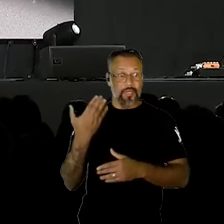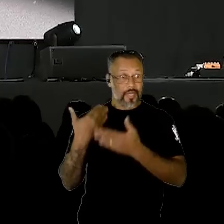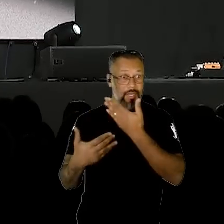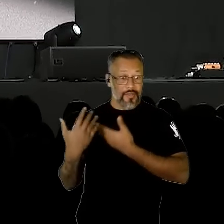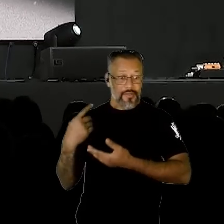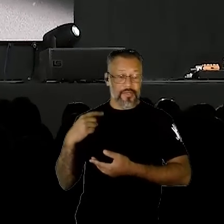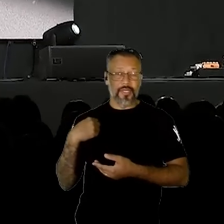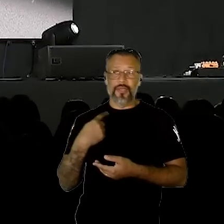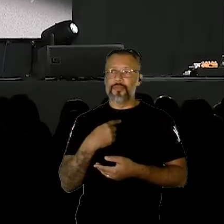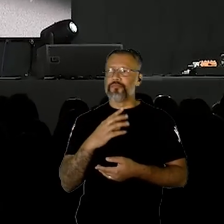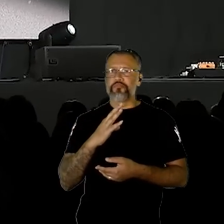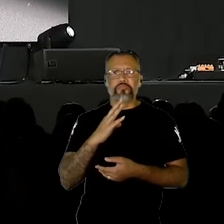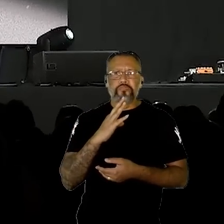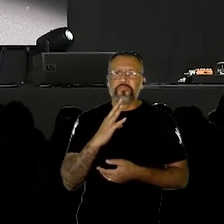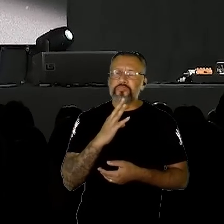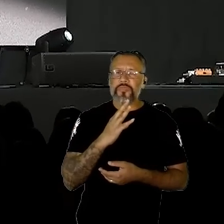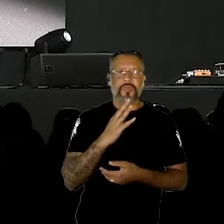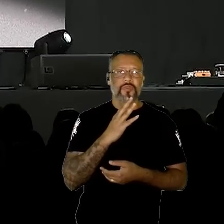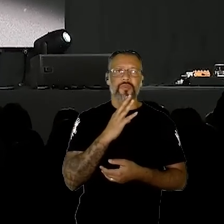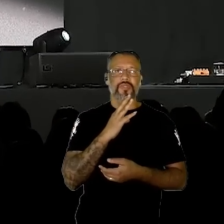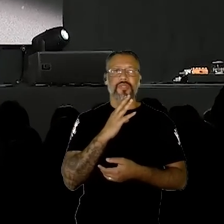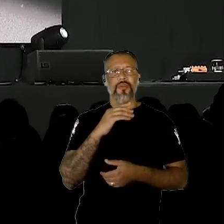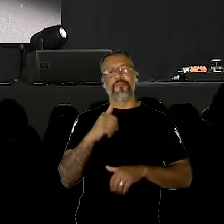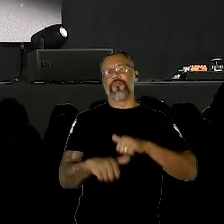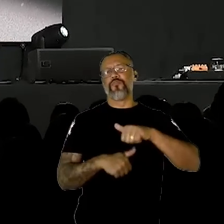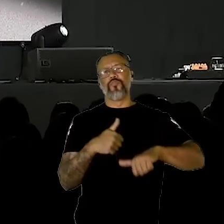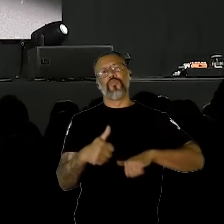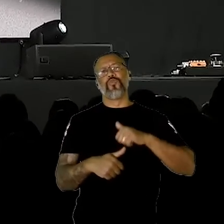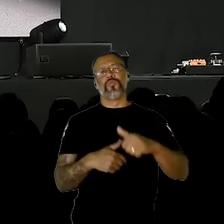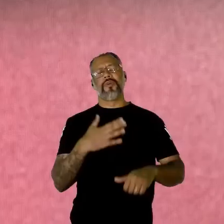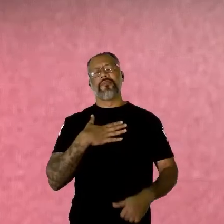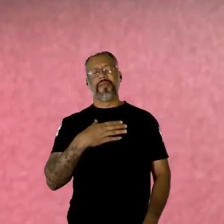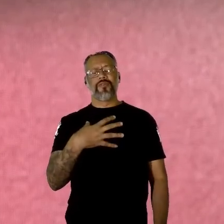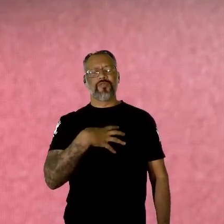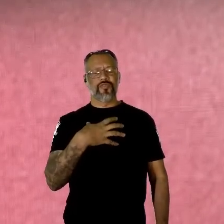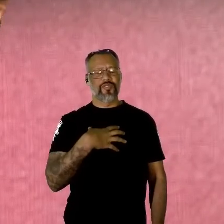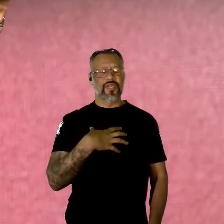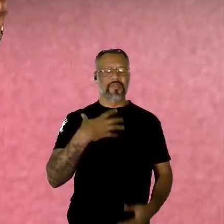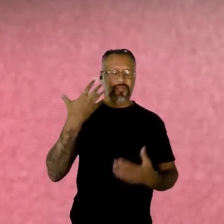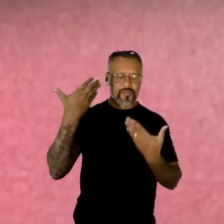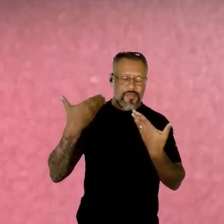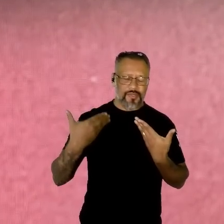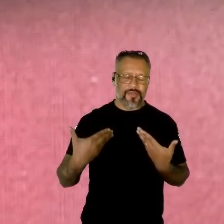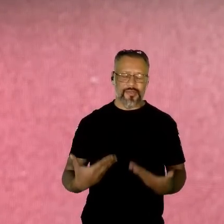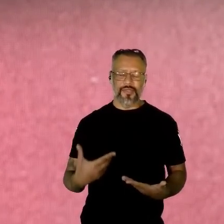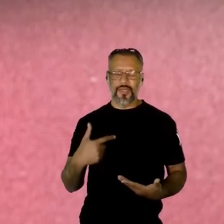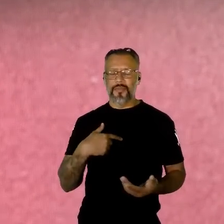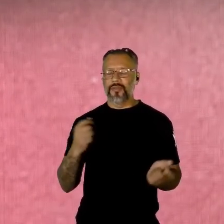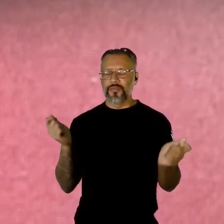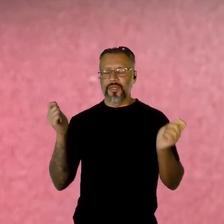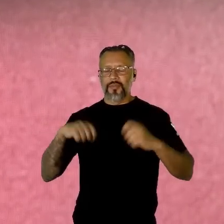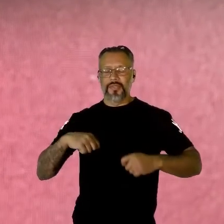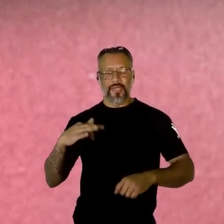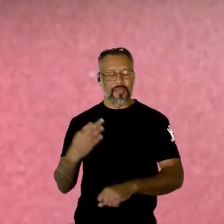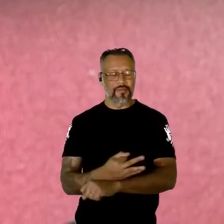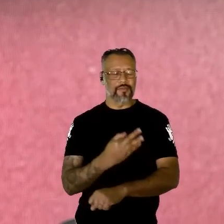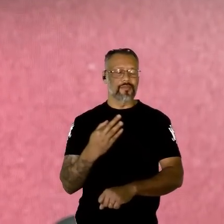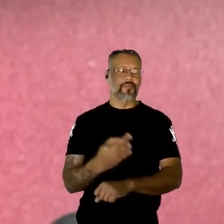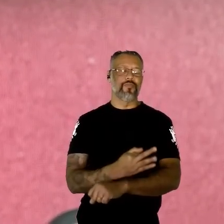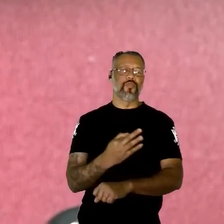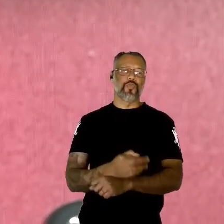que muda o meu temperamento que muda a minha força a minha capacidade de suportar